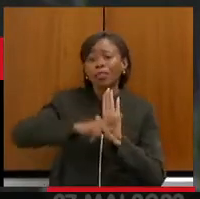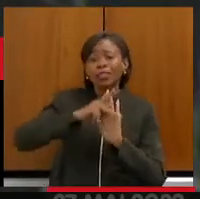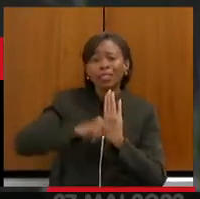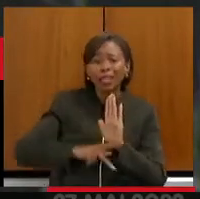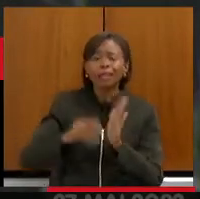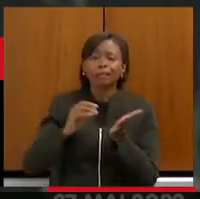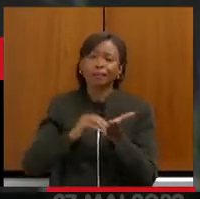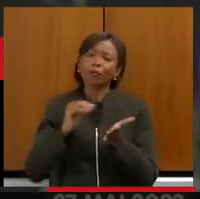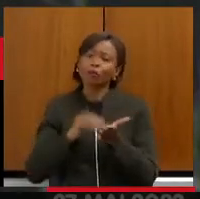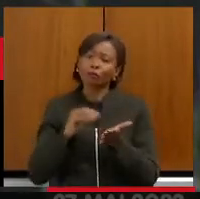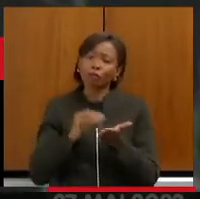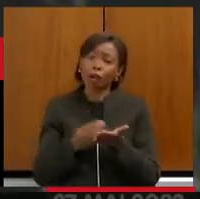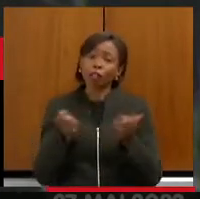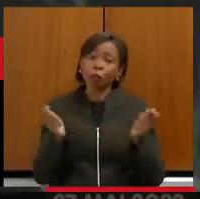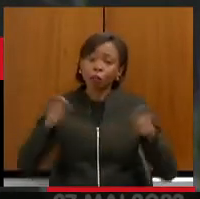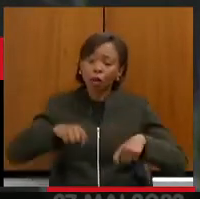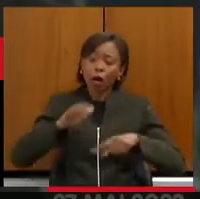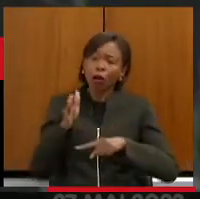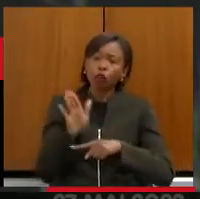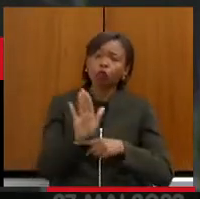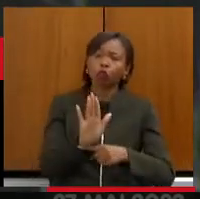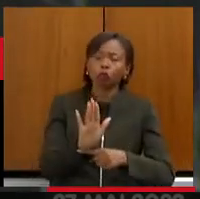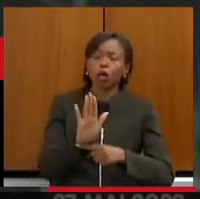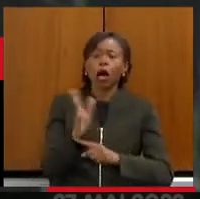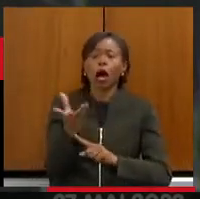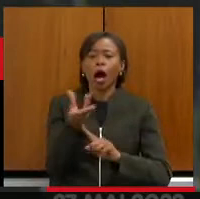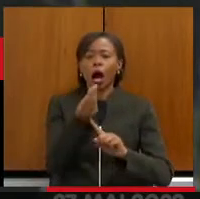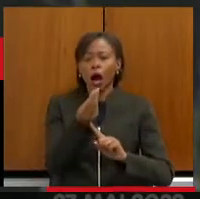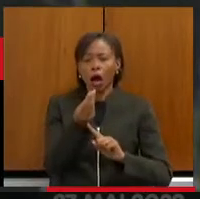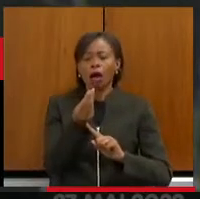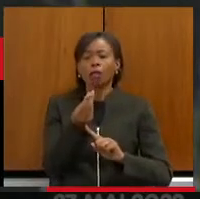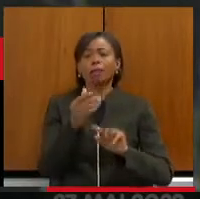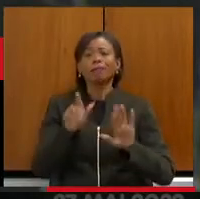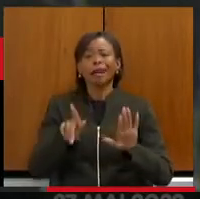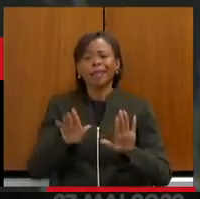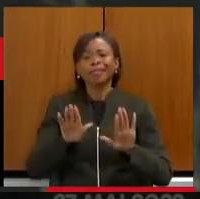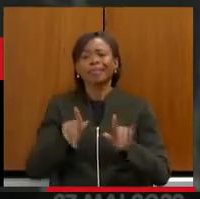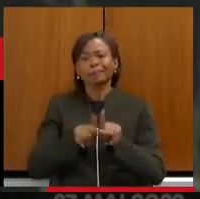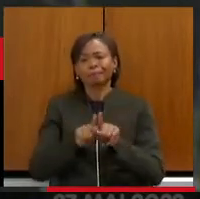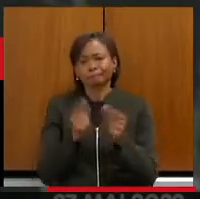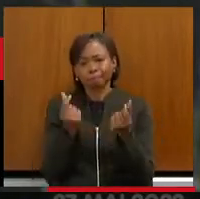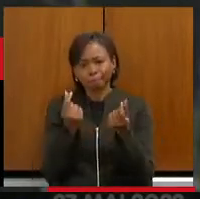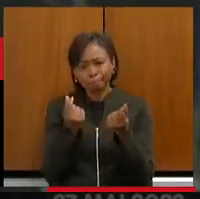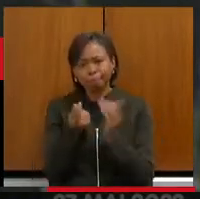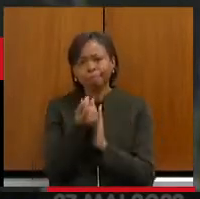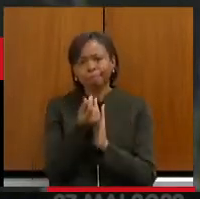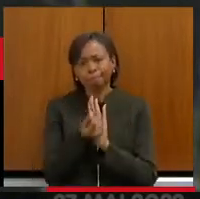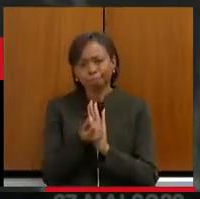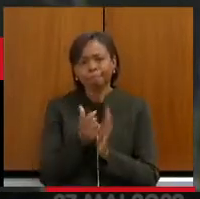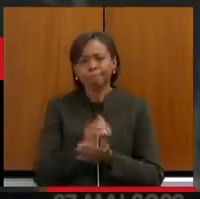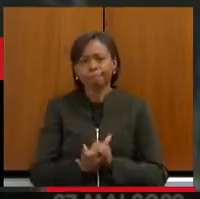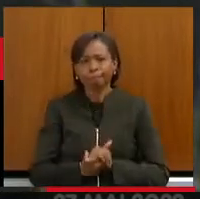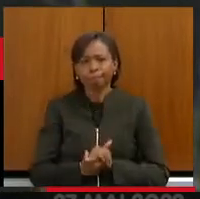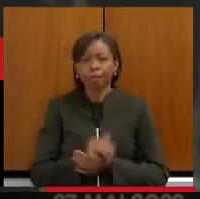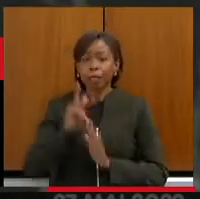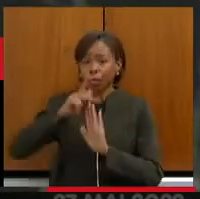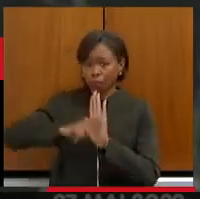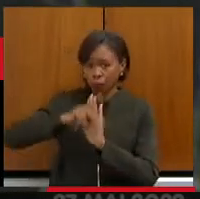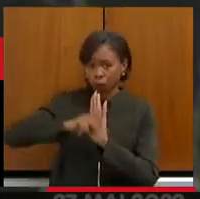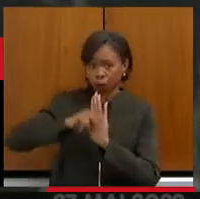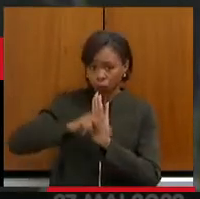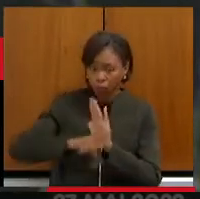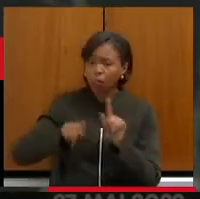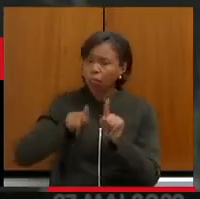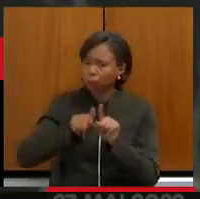e nos estimula e não só artisticamente mas também financeiramente E que esses projetos tão bem nos